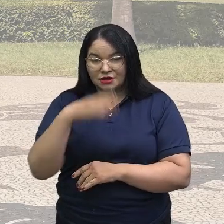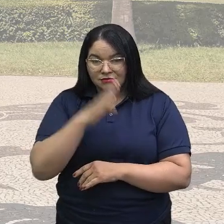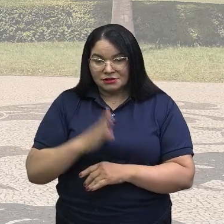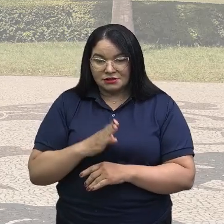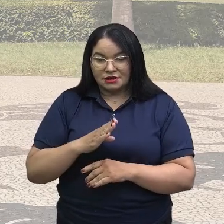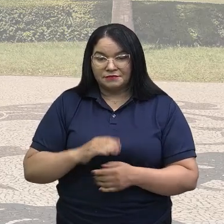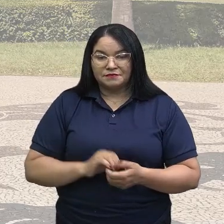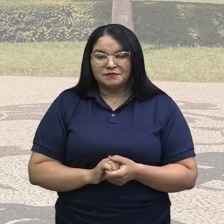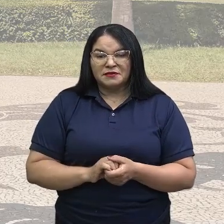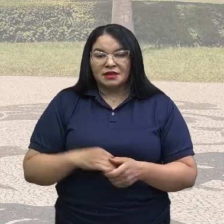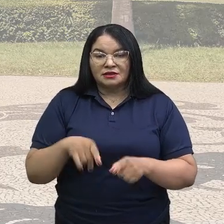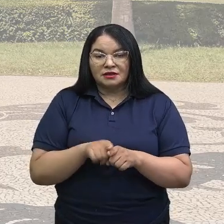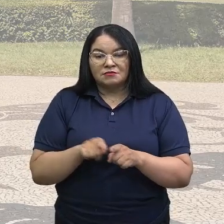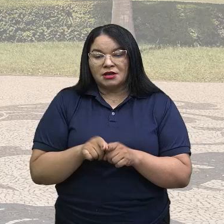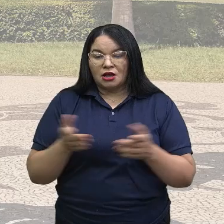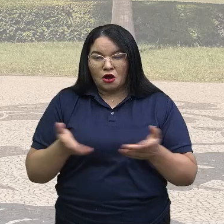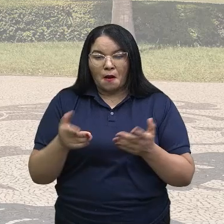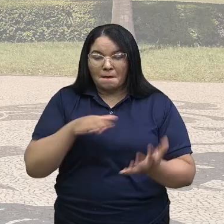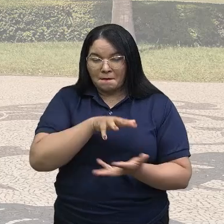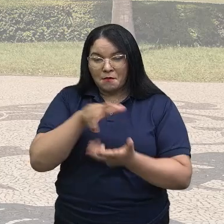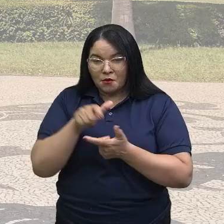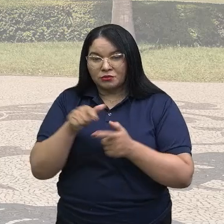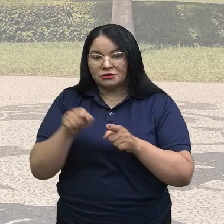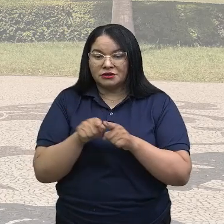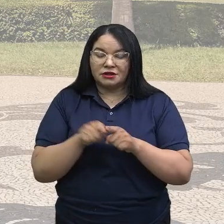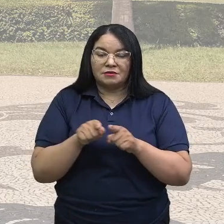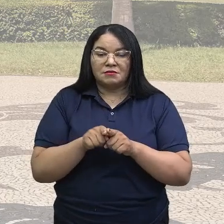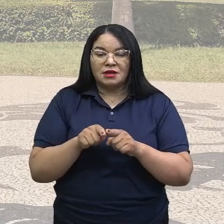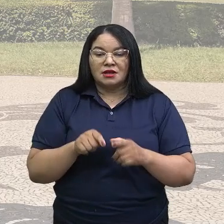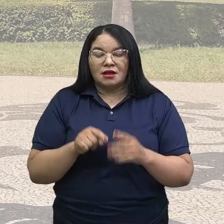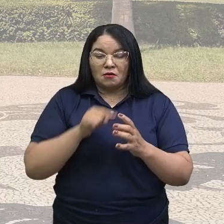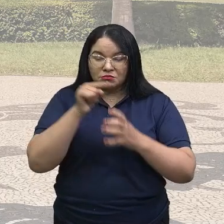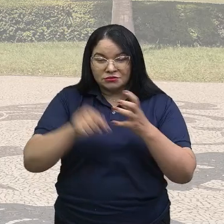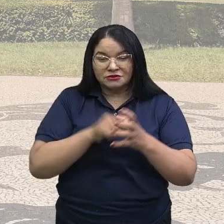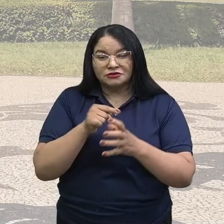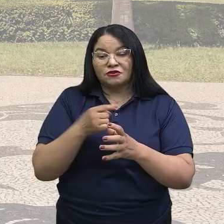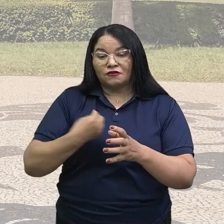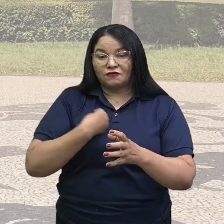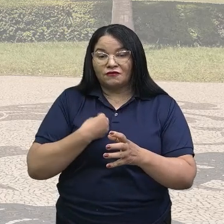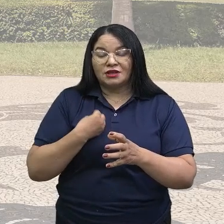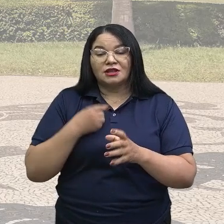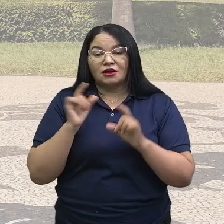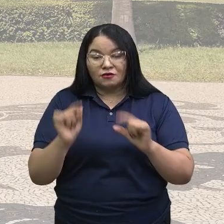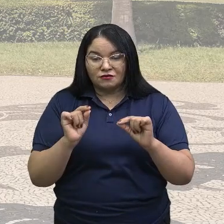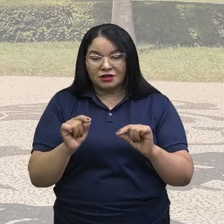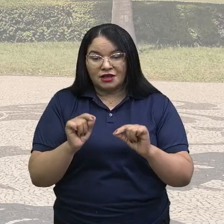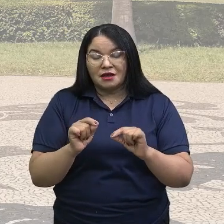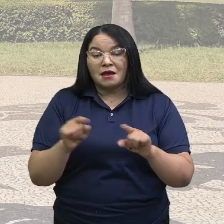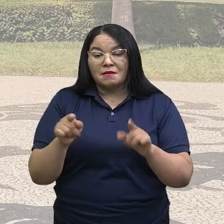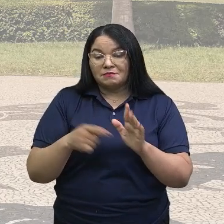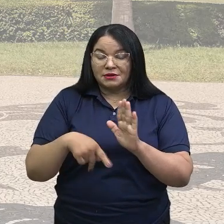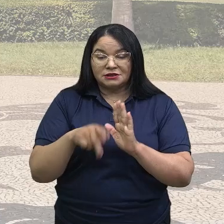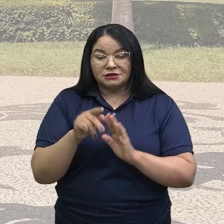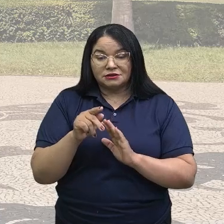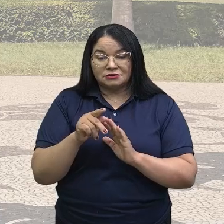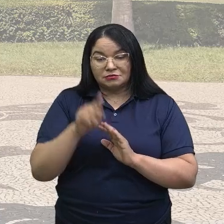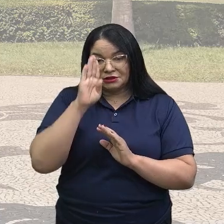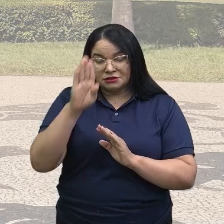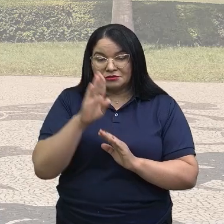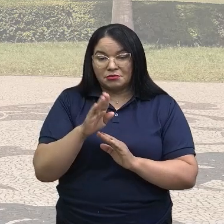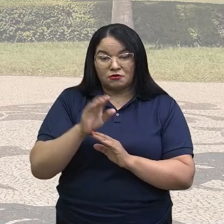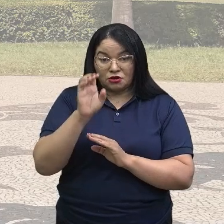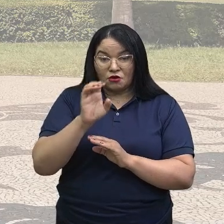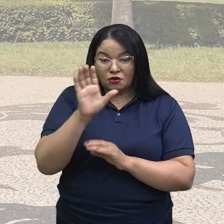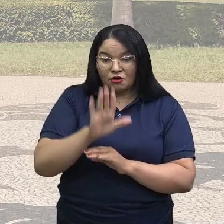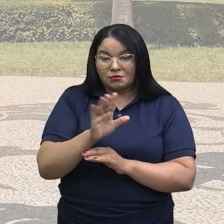No panorama mundial e internacional, a gente está vivendo ali, na Europa principalmente, a chamada Segunda